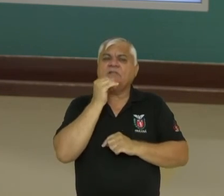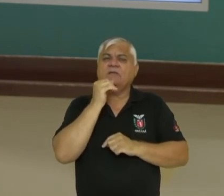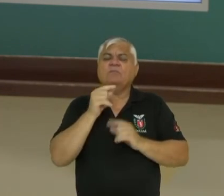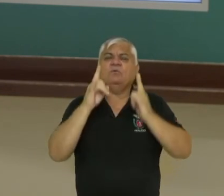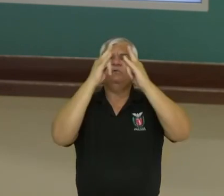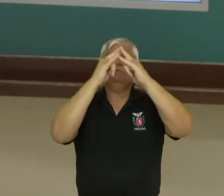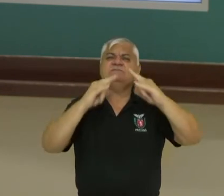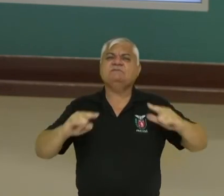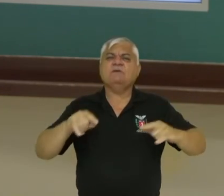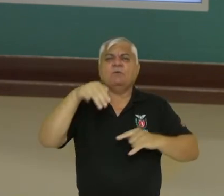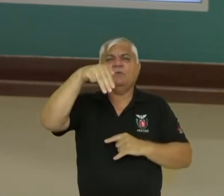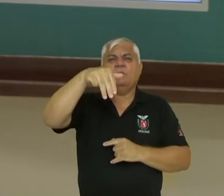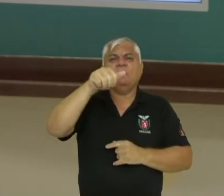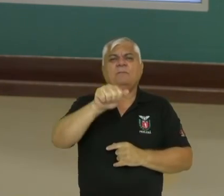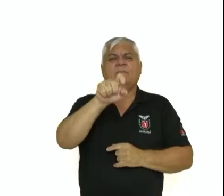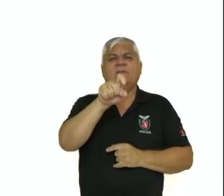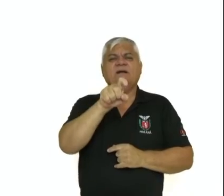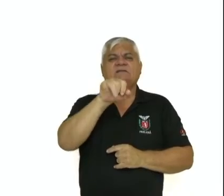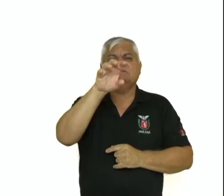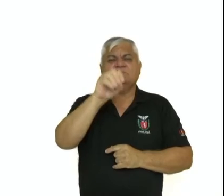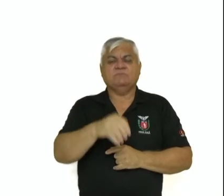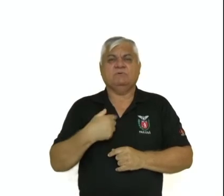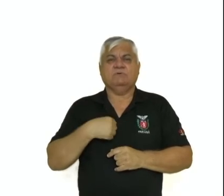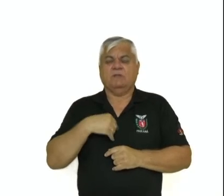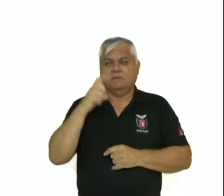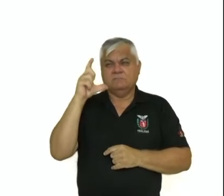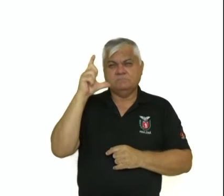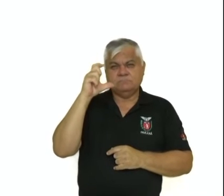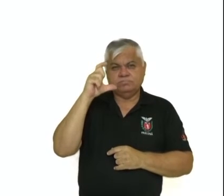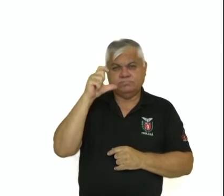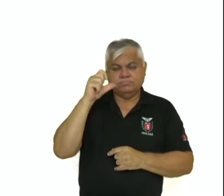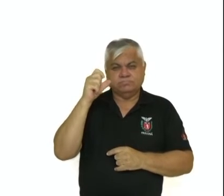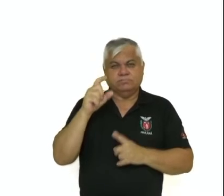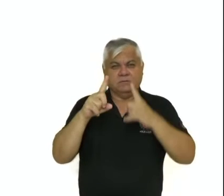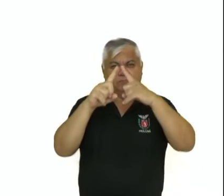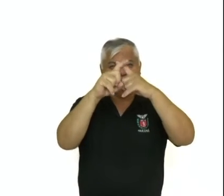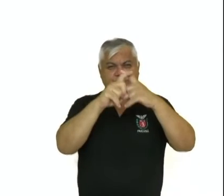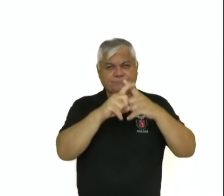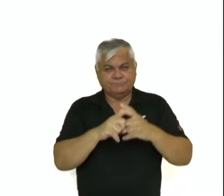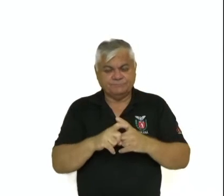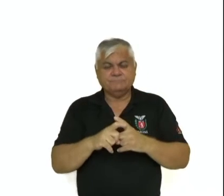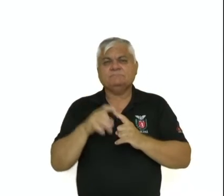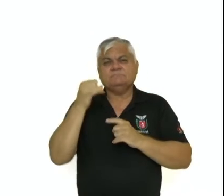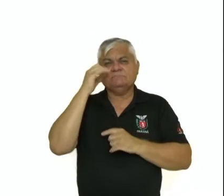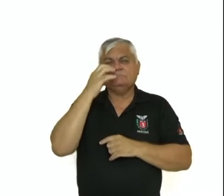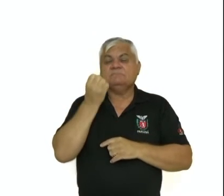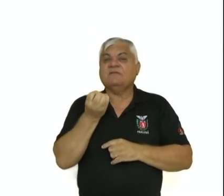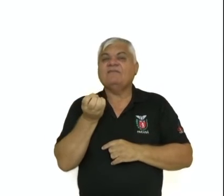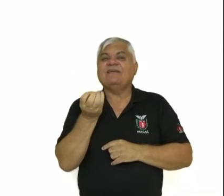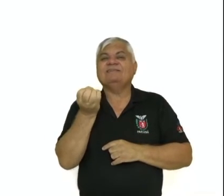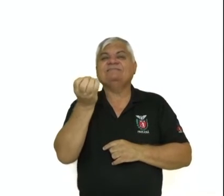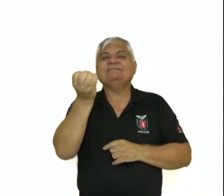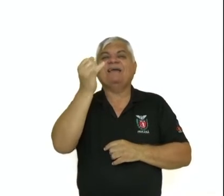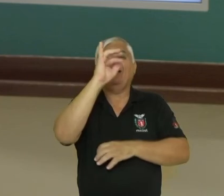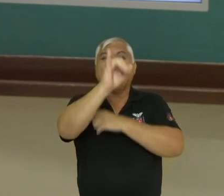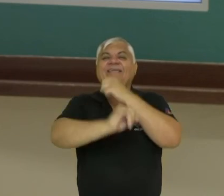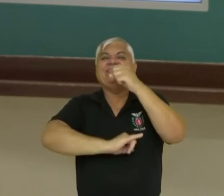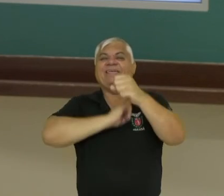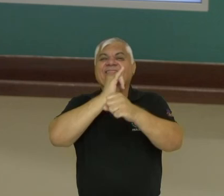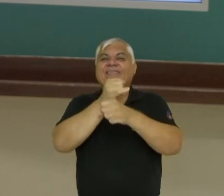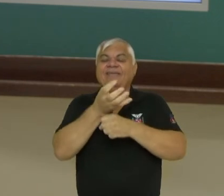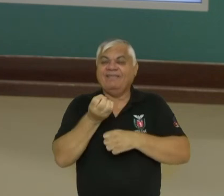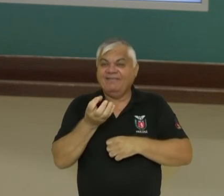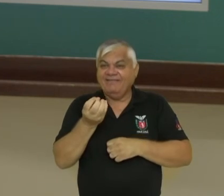Circo Máximo. Então, vocês podem, né, colocar o leitor do QR Code para vocês viajarem um pouquinho aí pela história, por